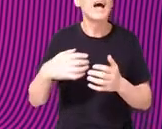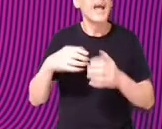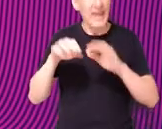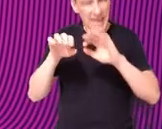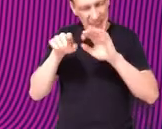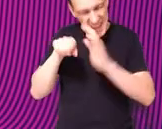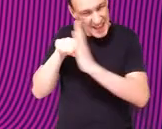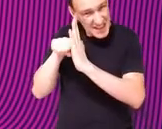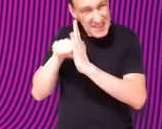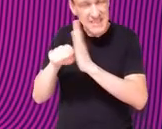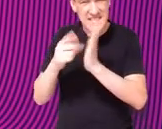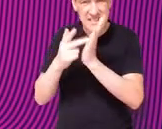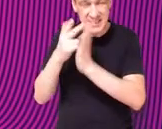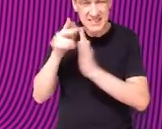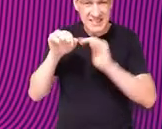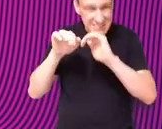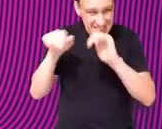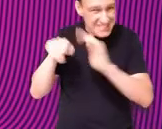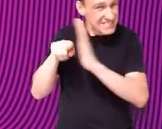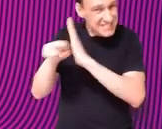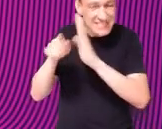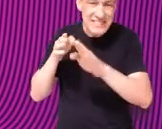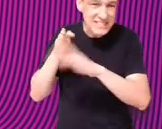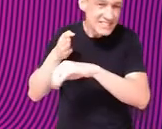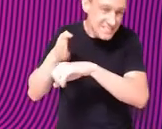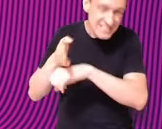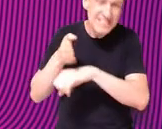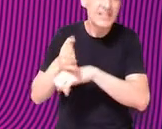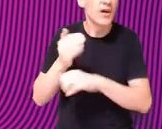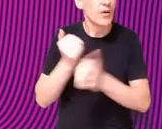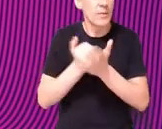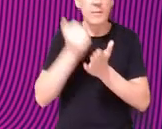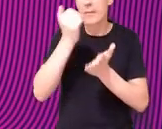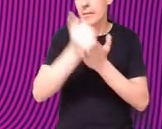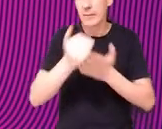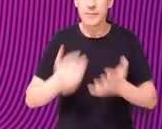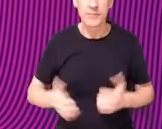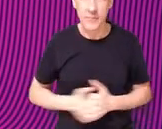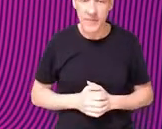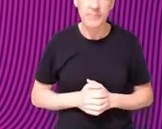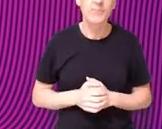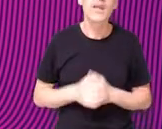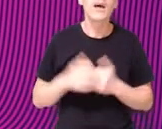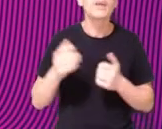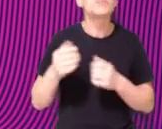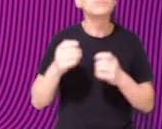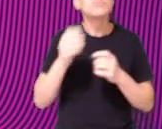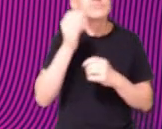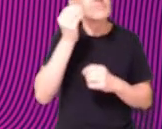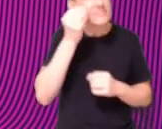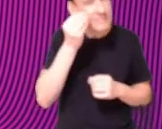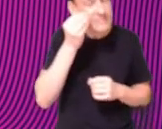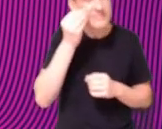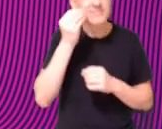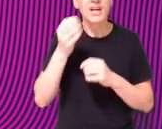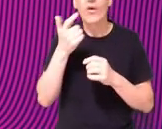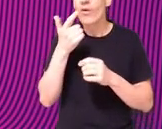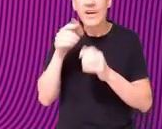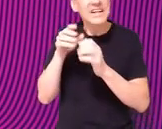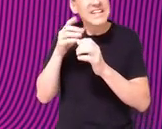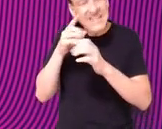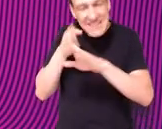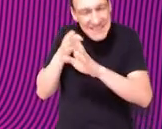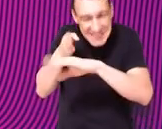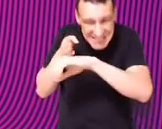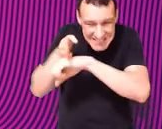Provavelmente poderíamos chegar a métodos mais invasivos para chegar no diagnóstico dessa paciente. Agora, pelo que a